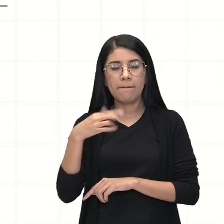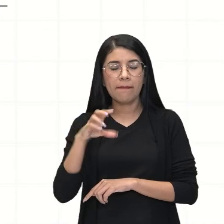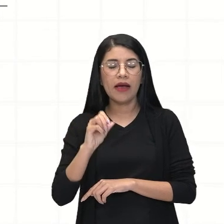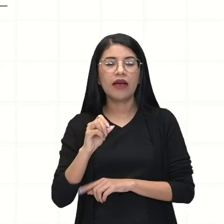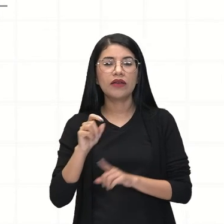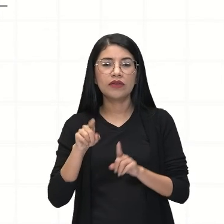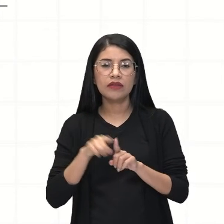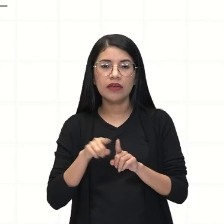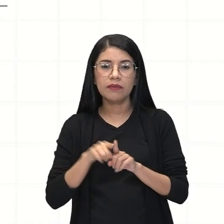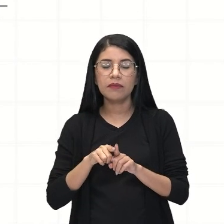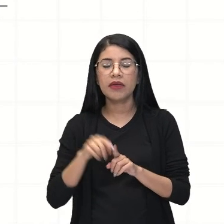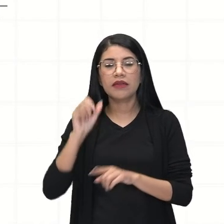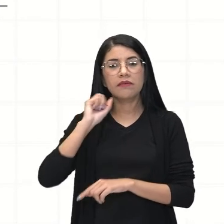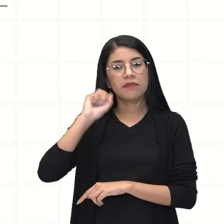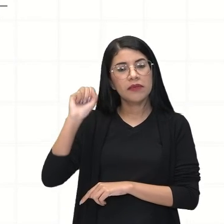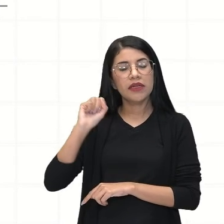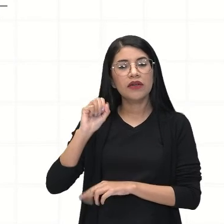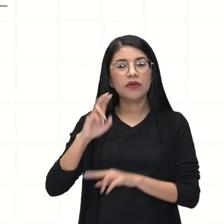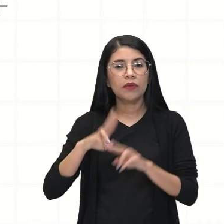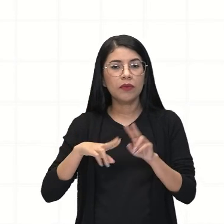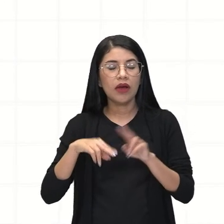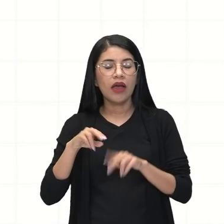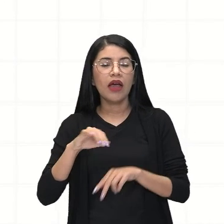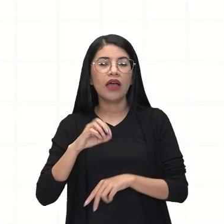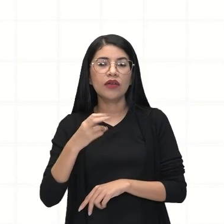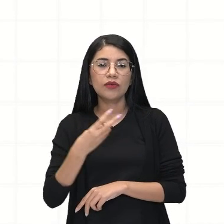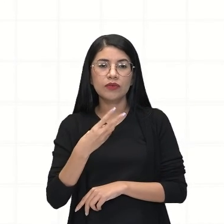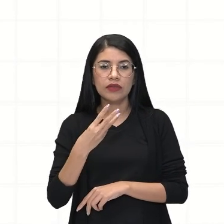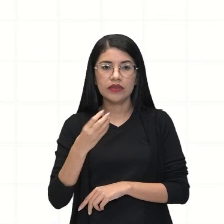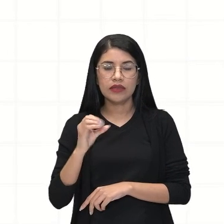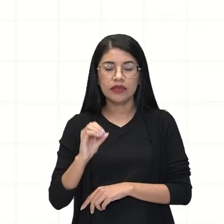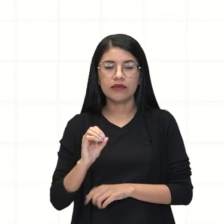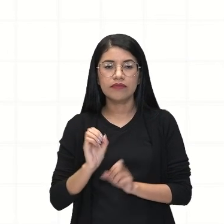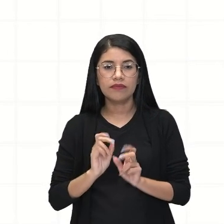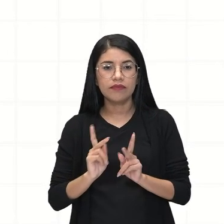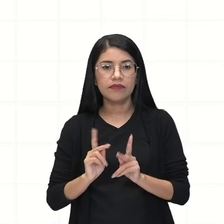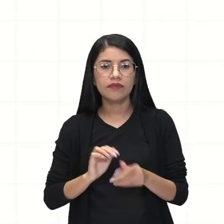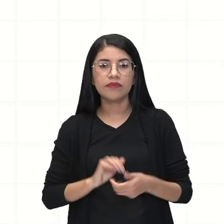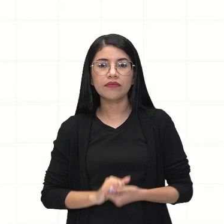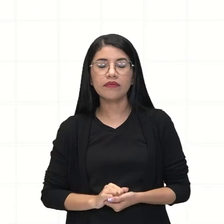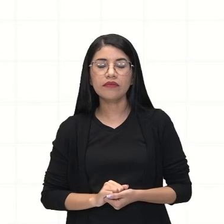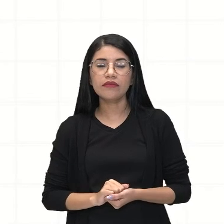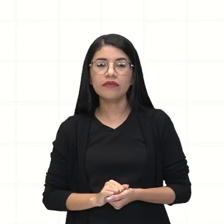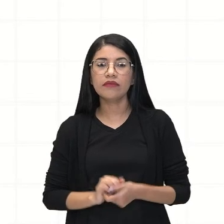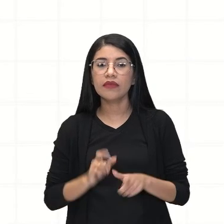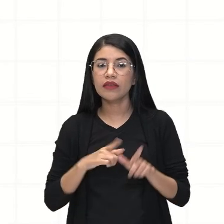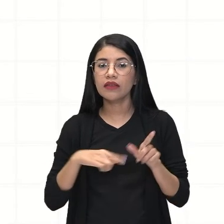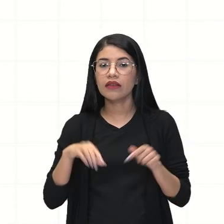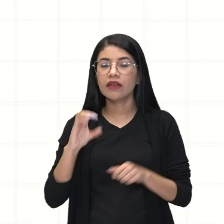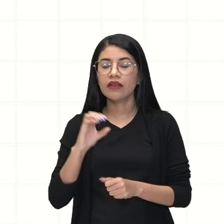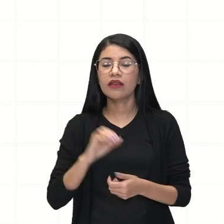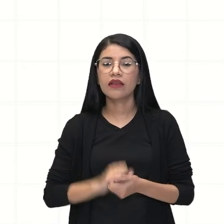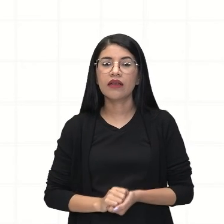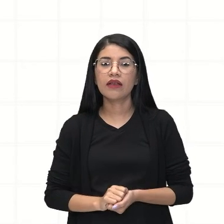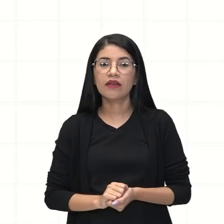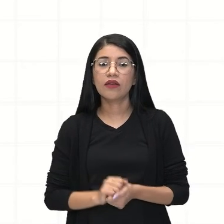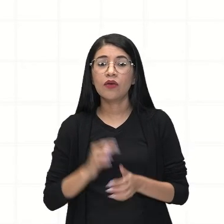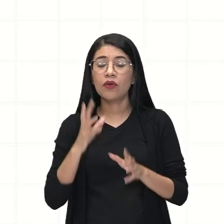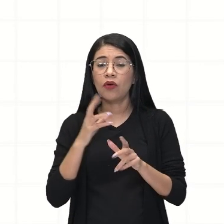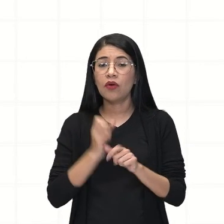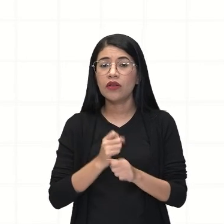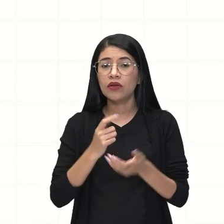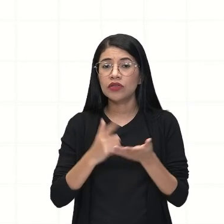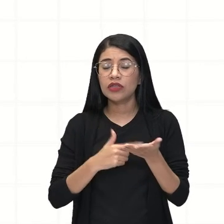também 230. Isso que significa aí a média, certo? E na letra C, quantos livros foram emprestados